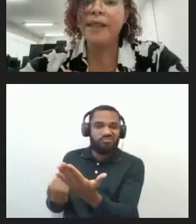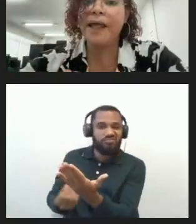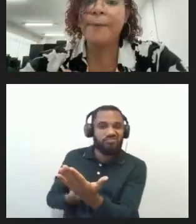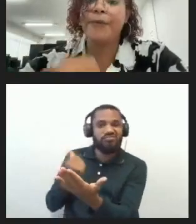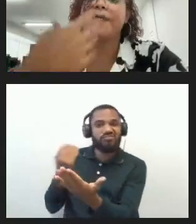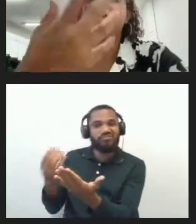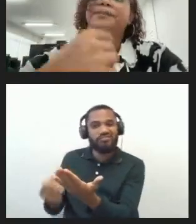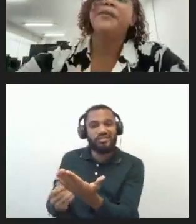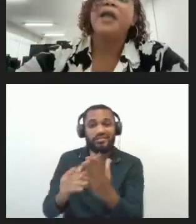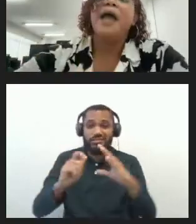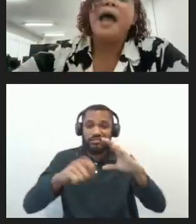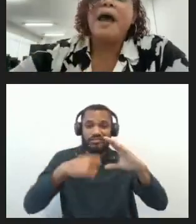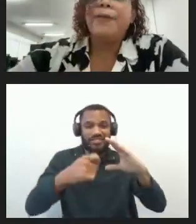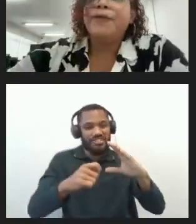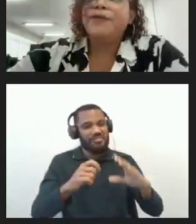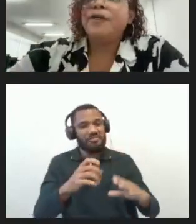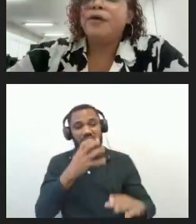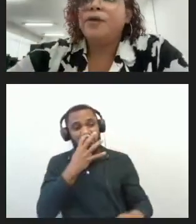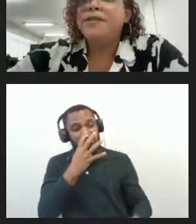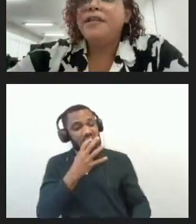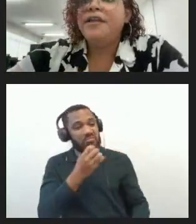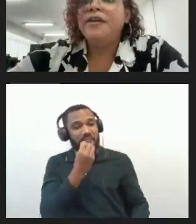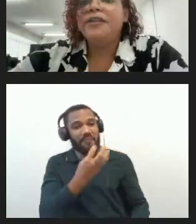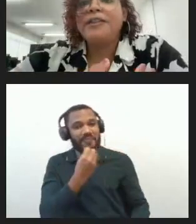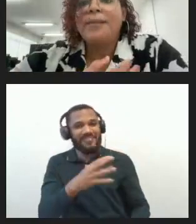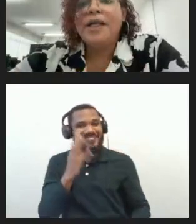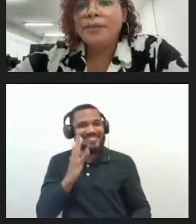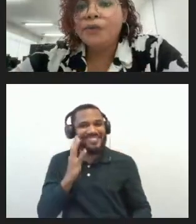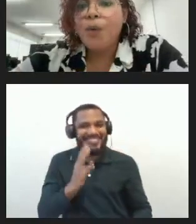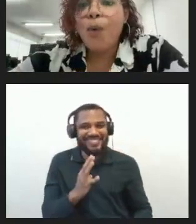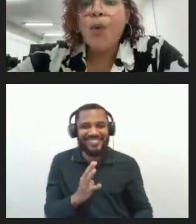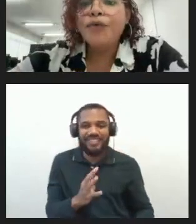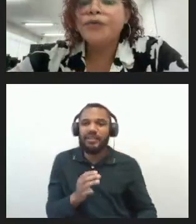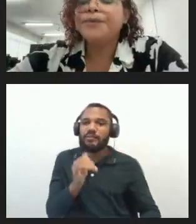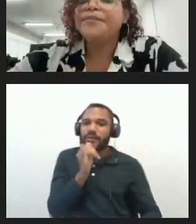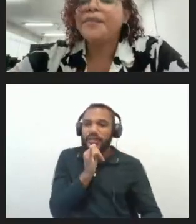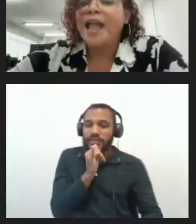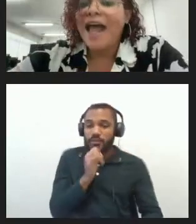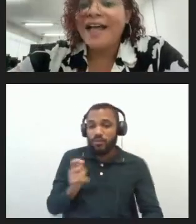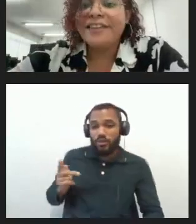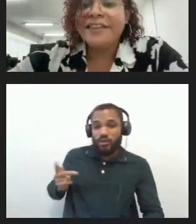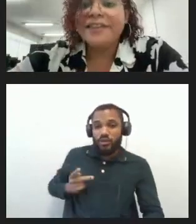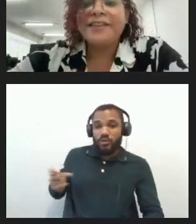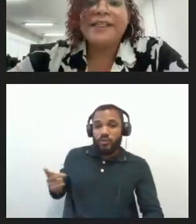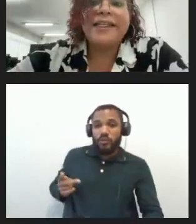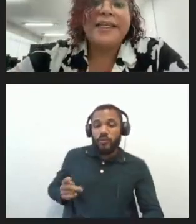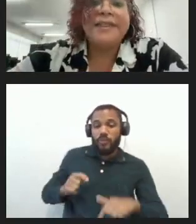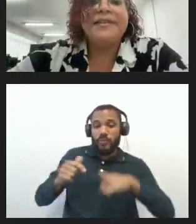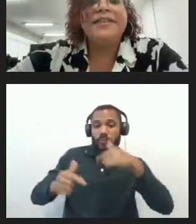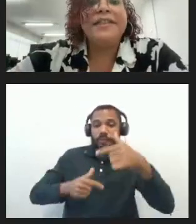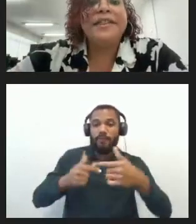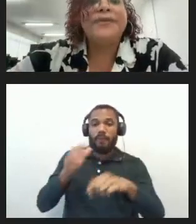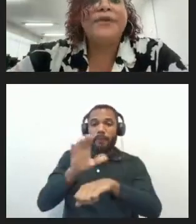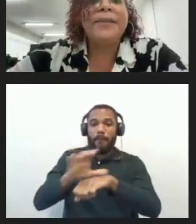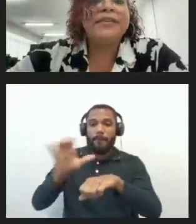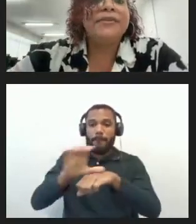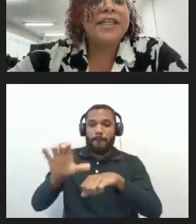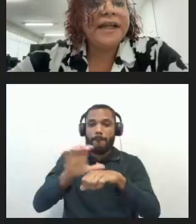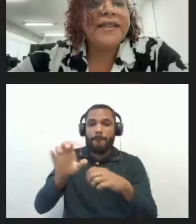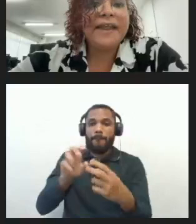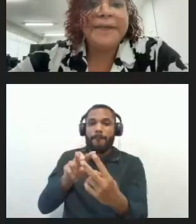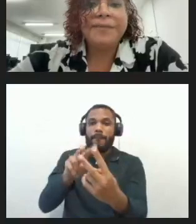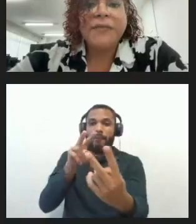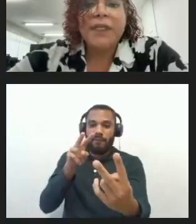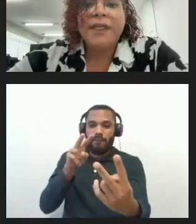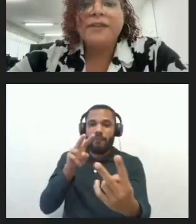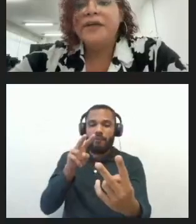pode trabalhar. Por exemplo, a professora Rose e eu, nós trabalhamos com um curso à distância aqui de formação